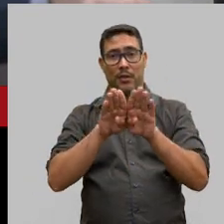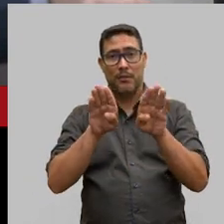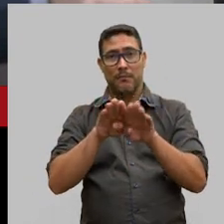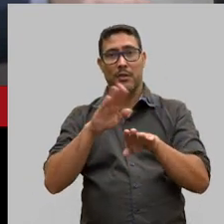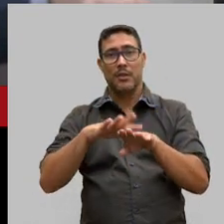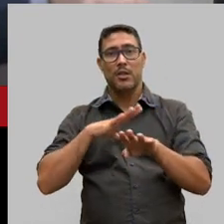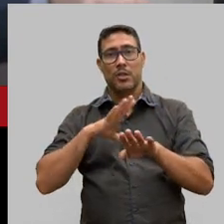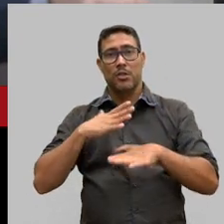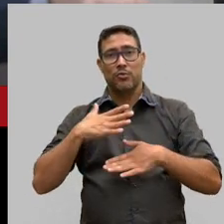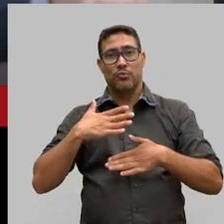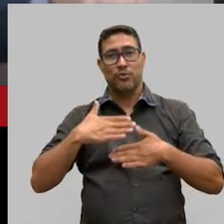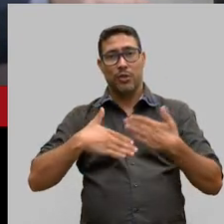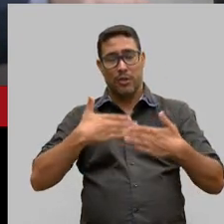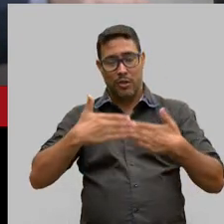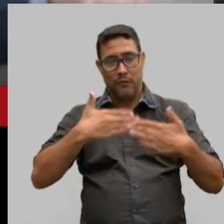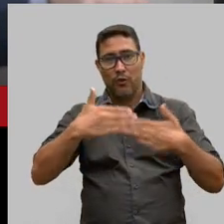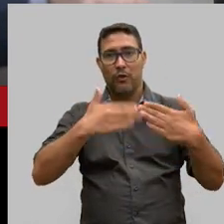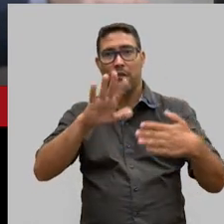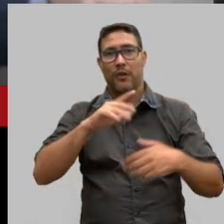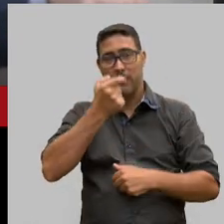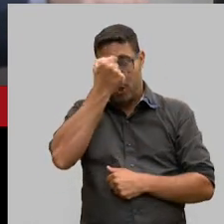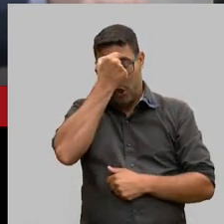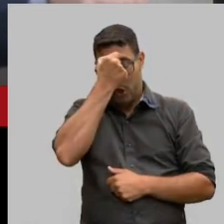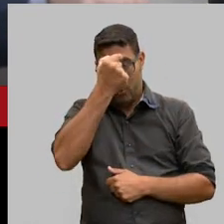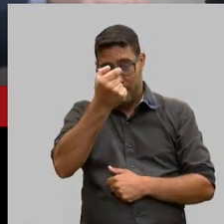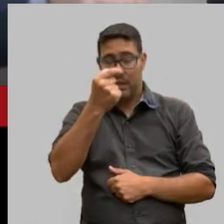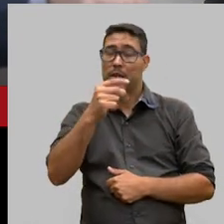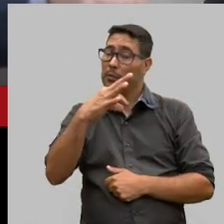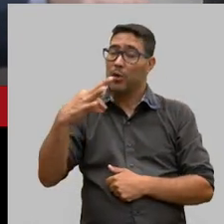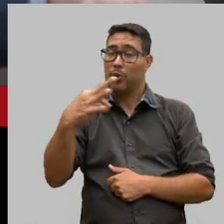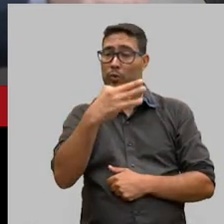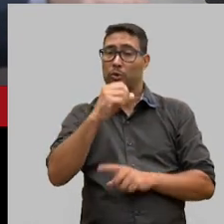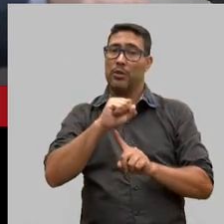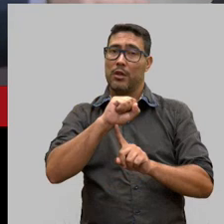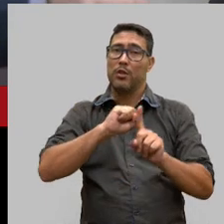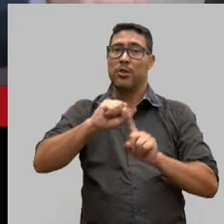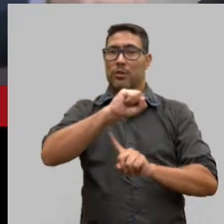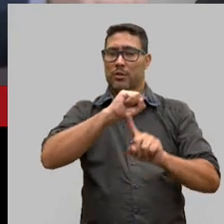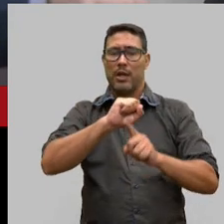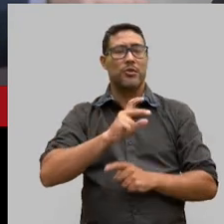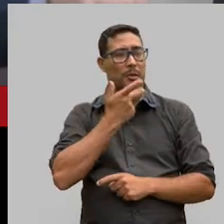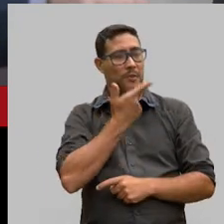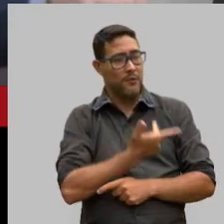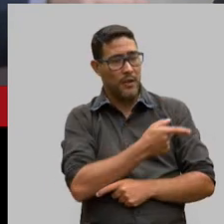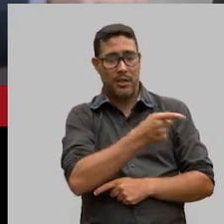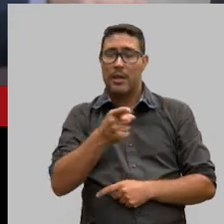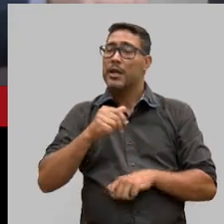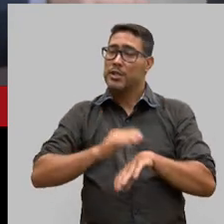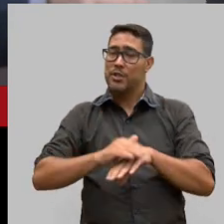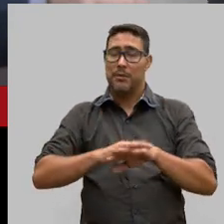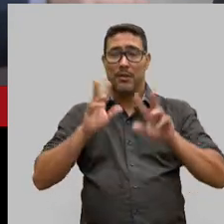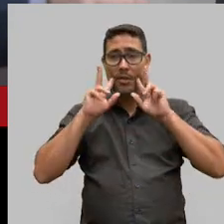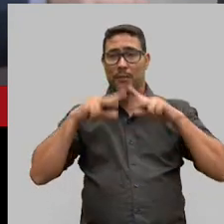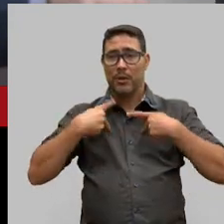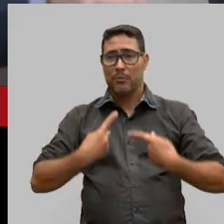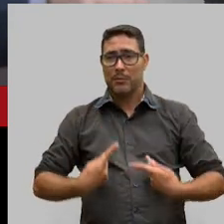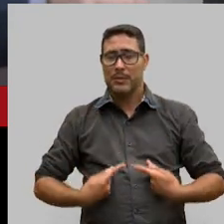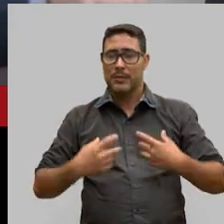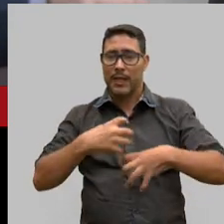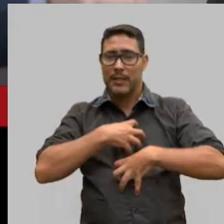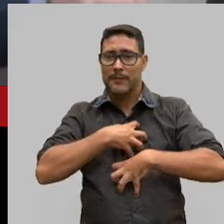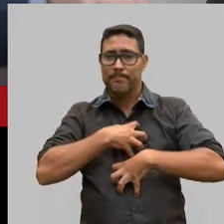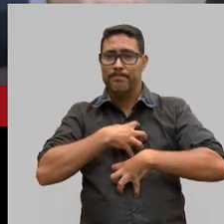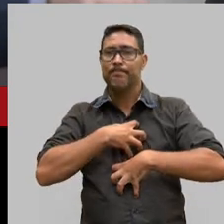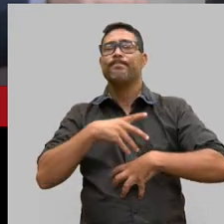aí consciência para a sociedade eu sempre falo com os alunos a gente tem que ter uma visão mais humanizada da situação o